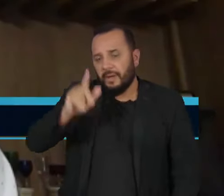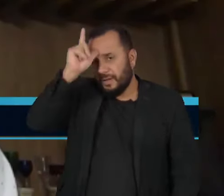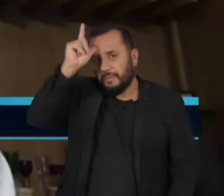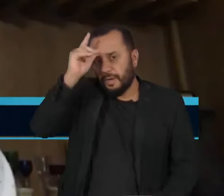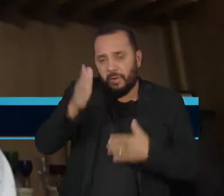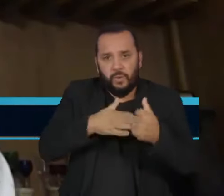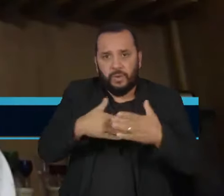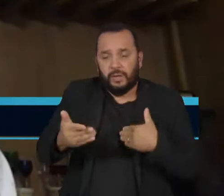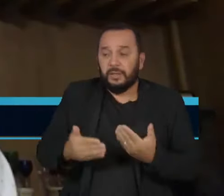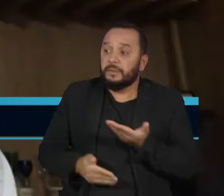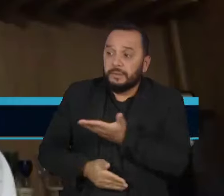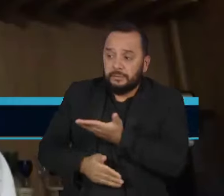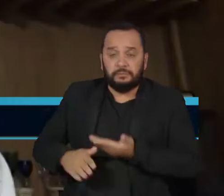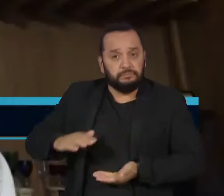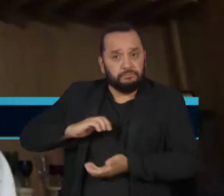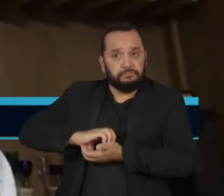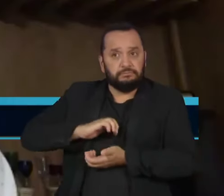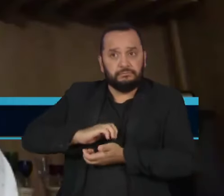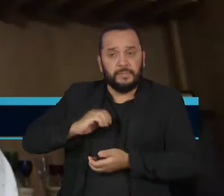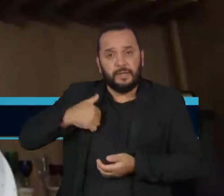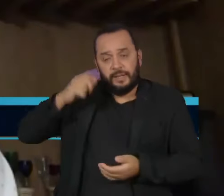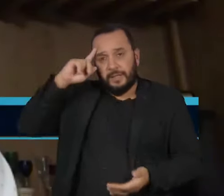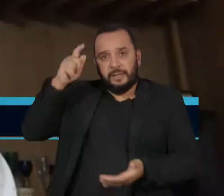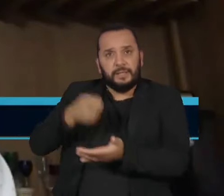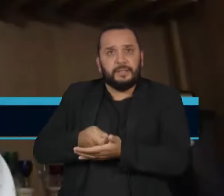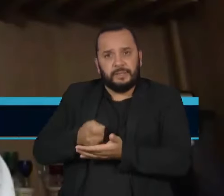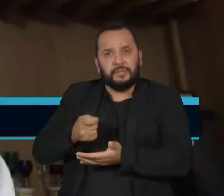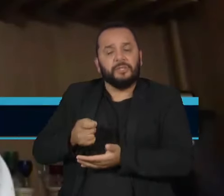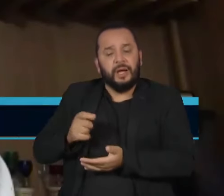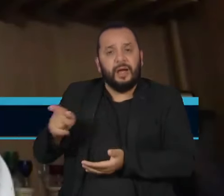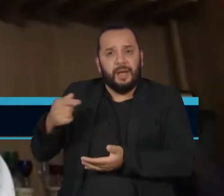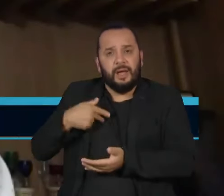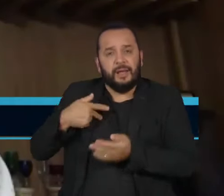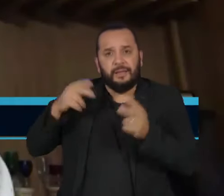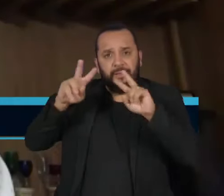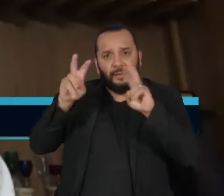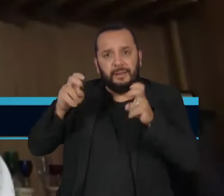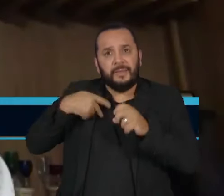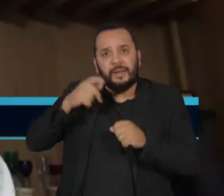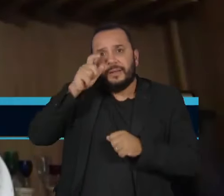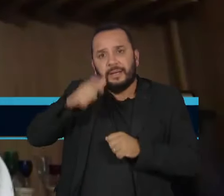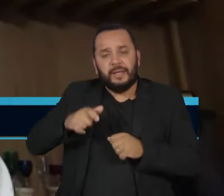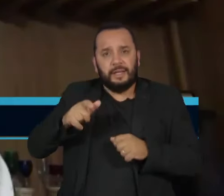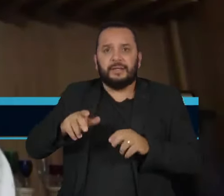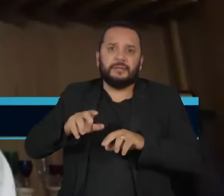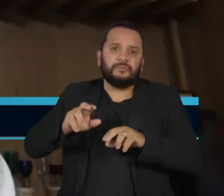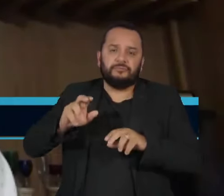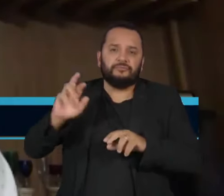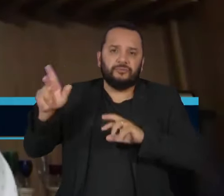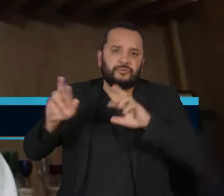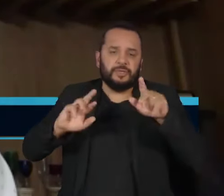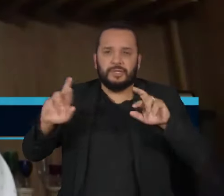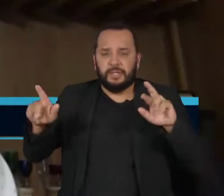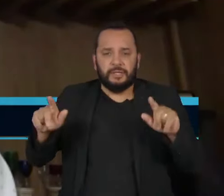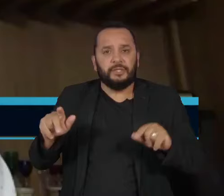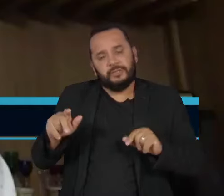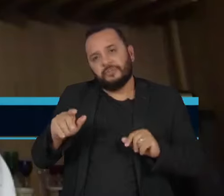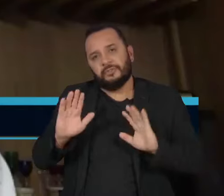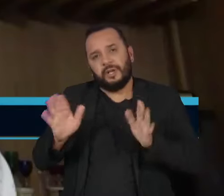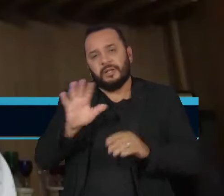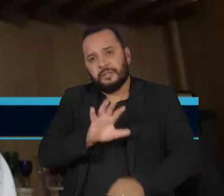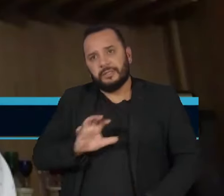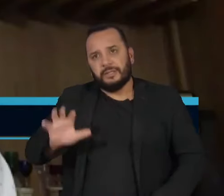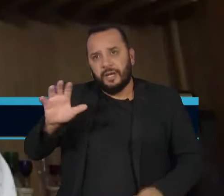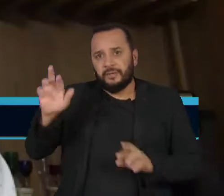o Supremo decide eh estão ligadas ao federalismo estão ligadas a interesses diferentes de estados diferentes é natural que o Supremo também